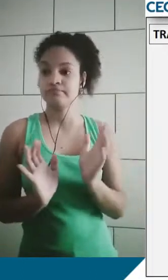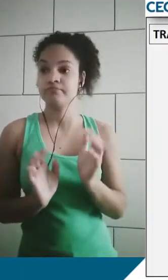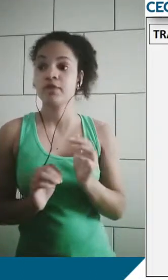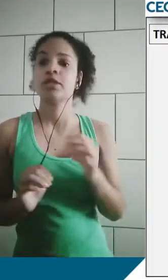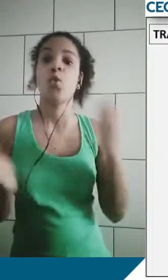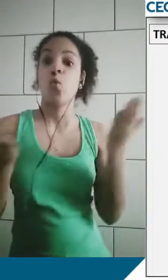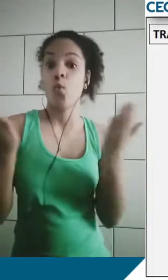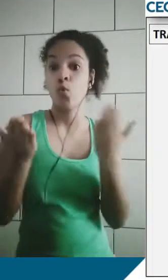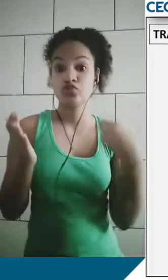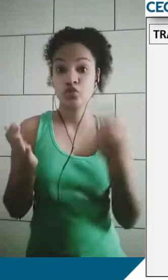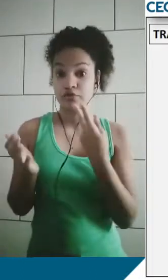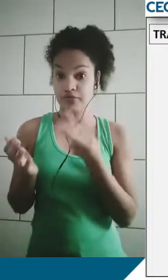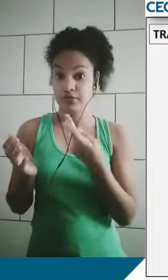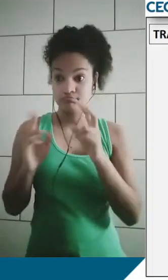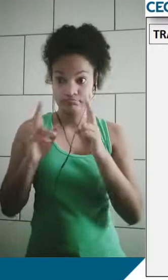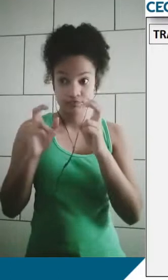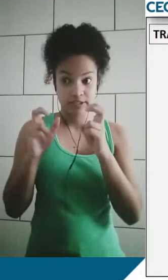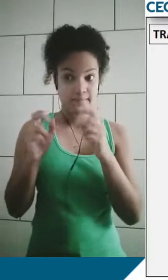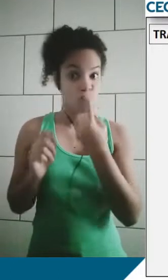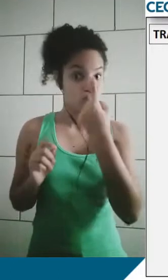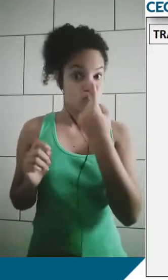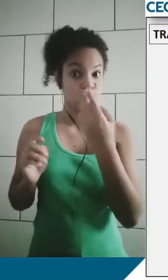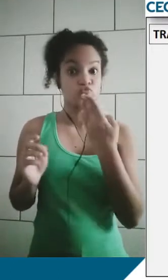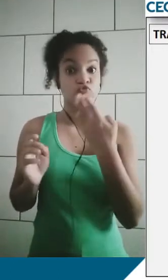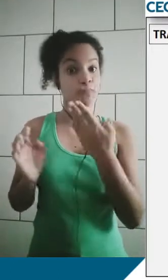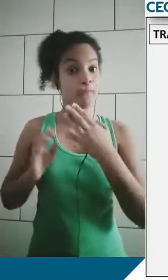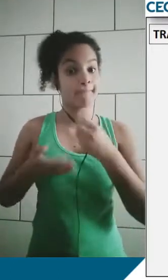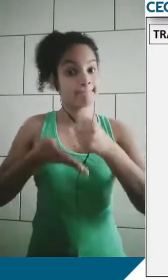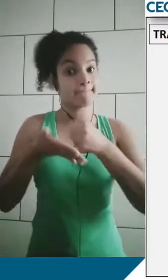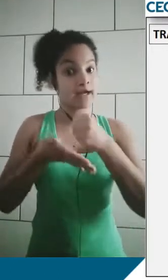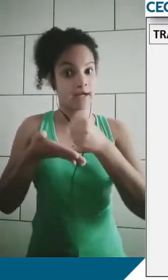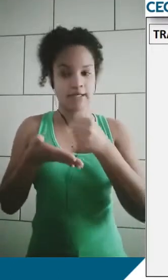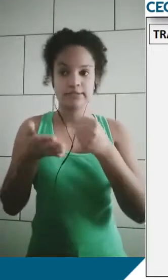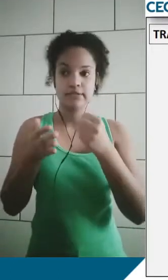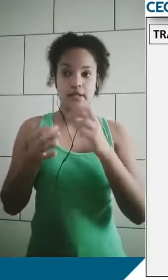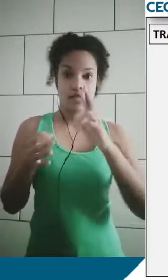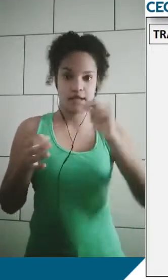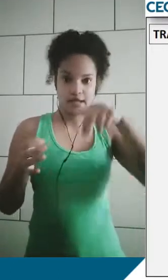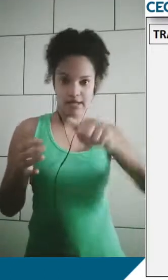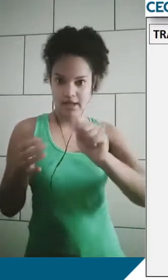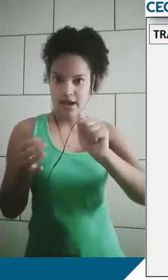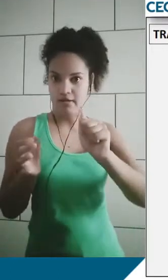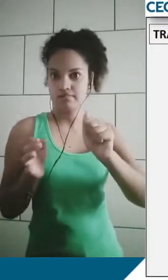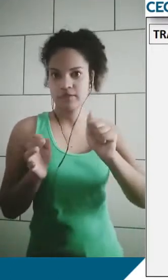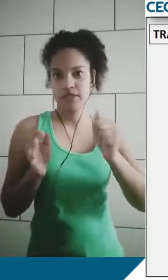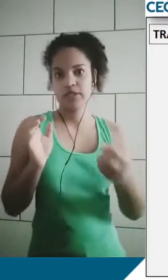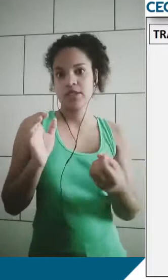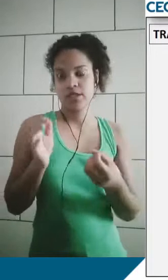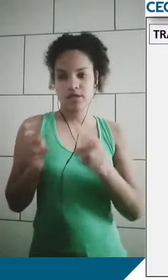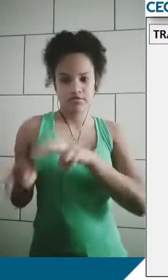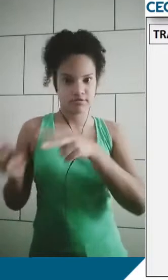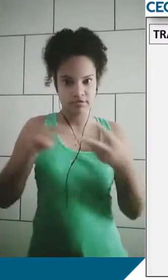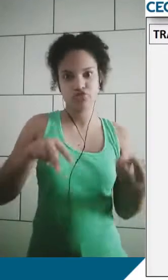falando de apenas um dos três tipos básicos de RNA que são transcritos na célula, que é o